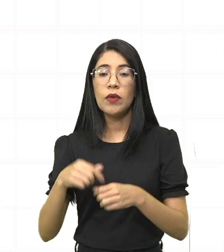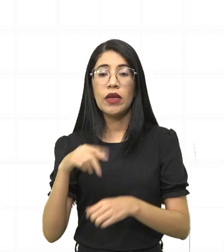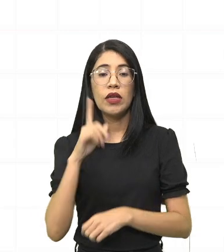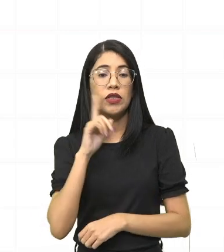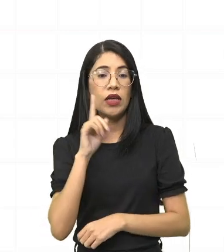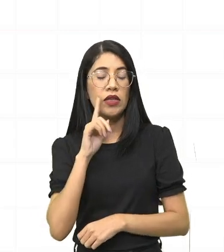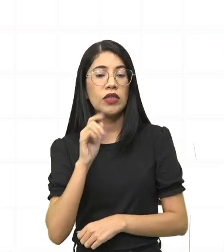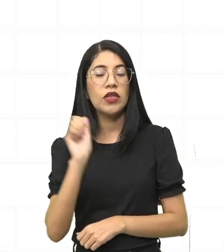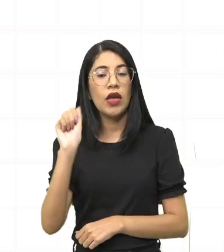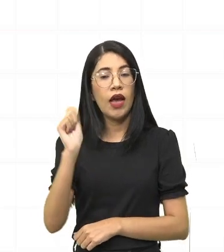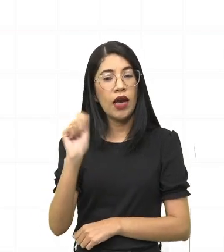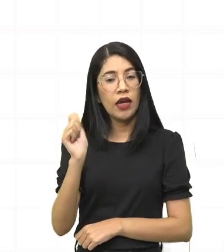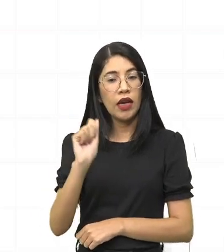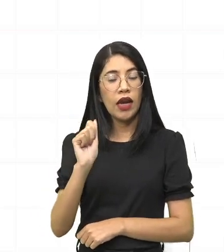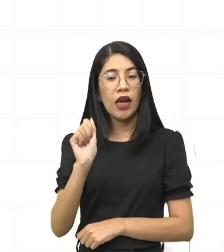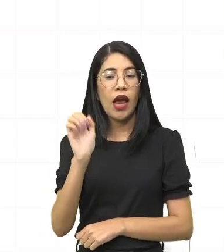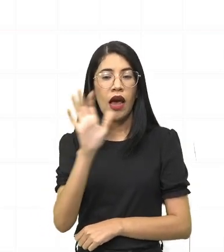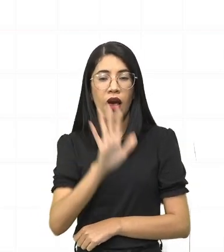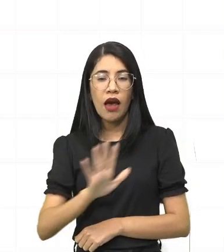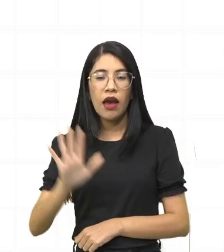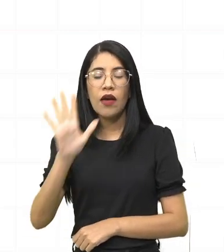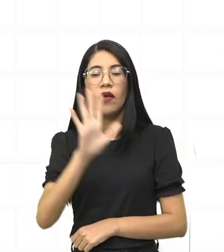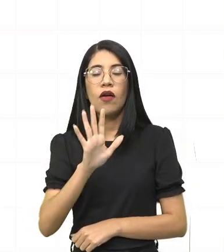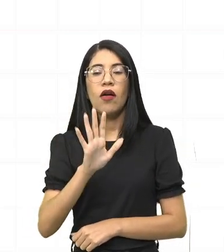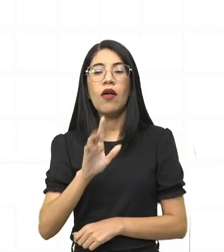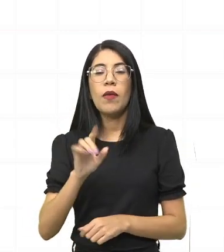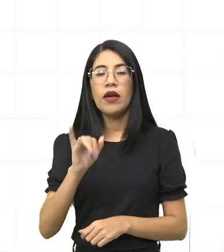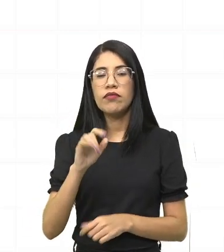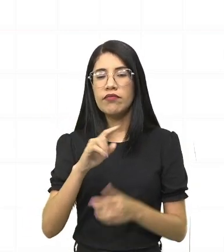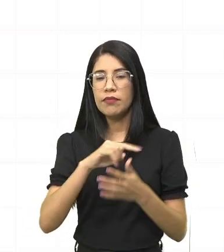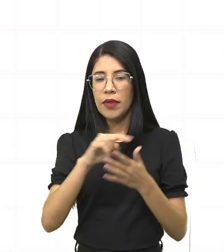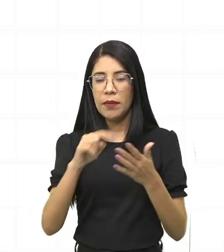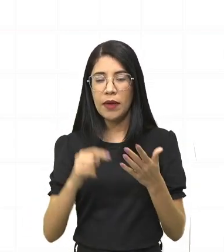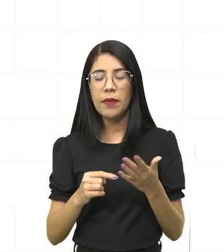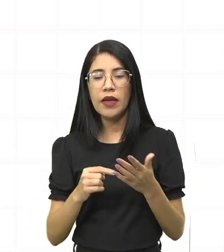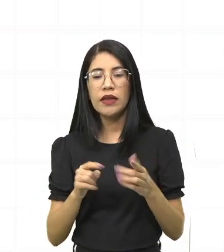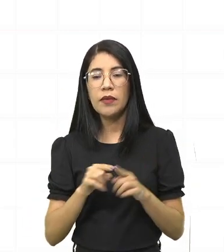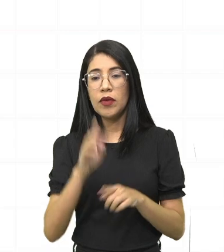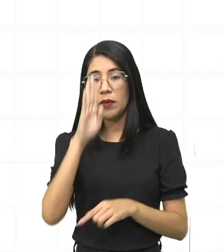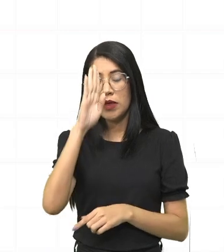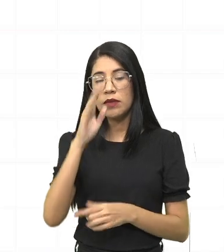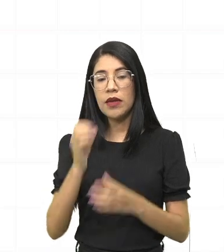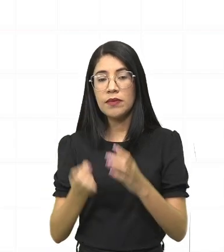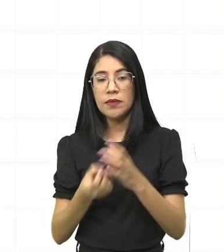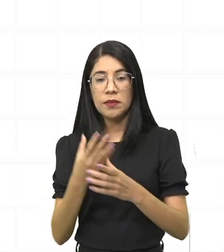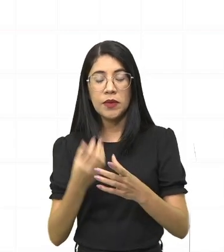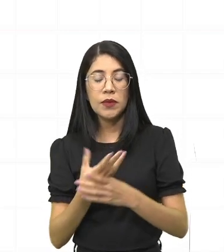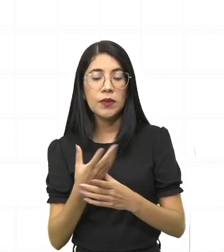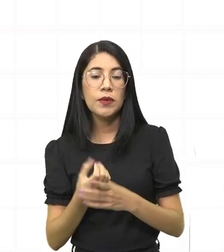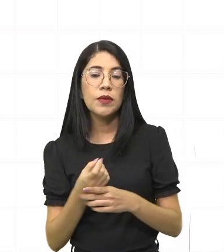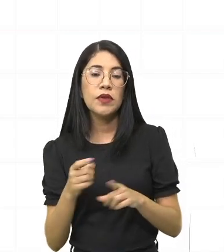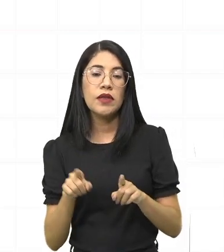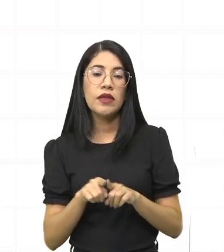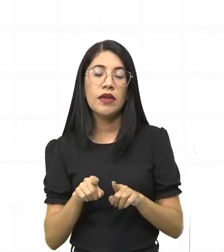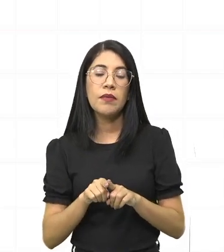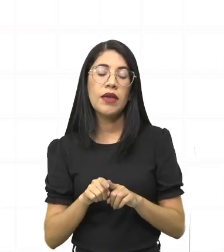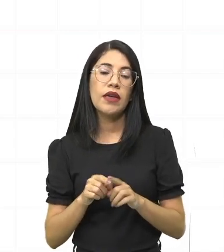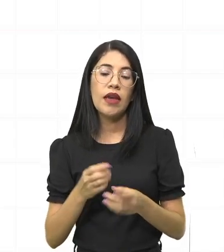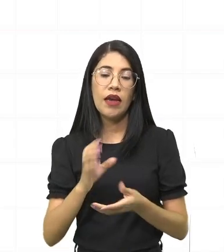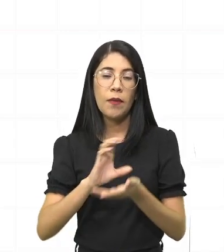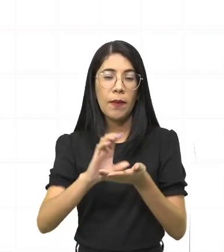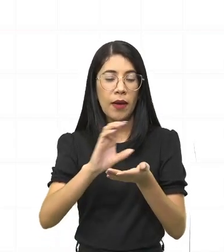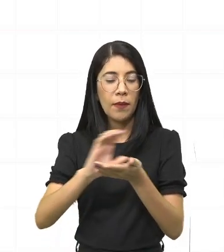Unidos, Argentina, União Europeia, Indonésia e Tailândia aí, né, como maiores produtores, né, que